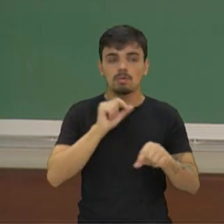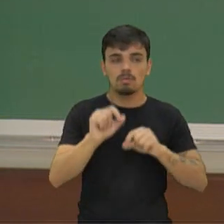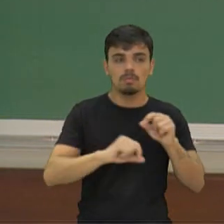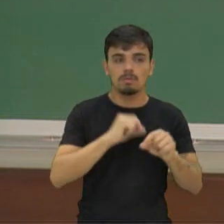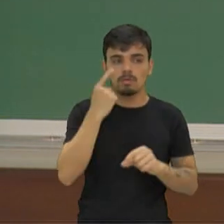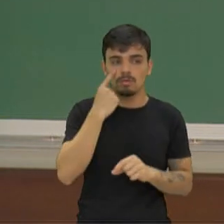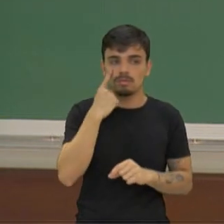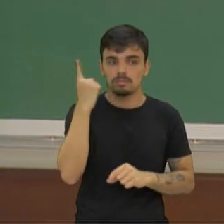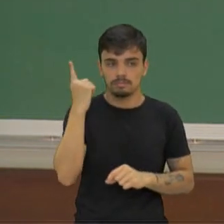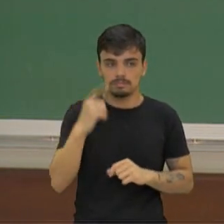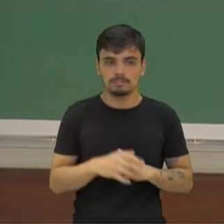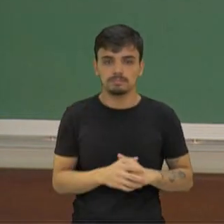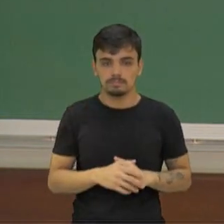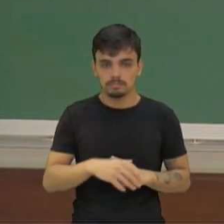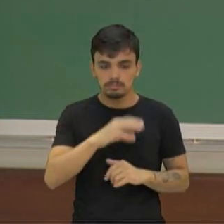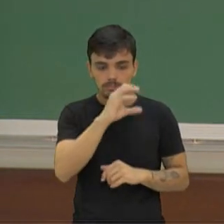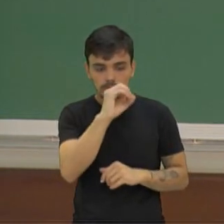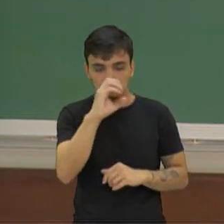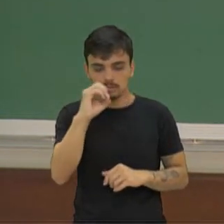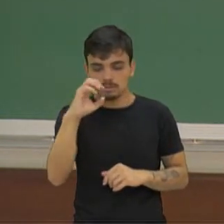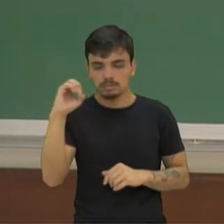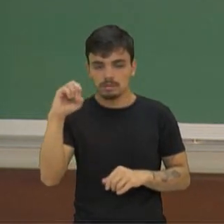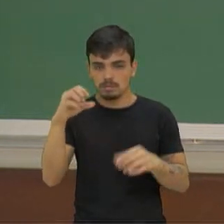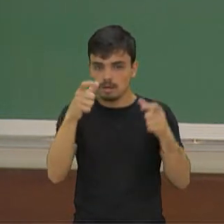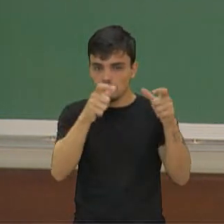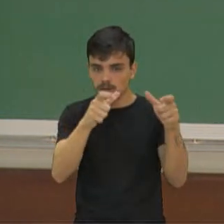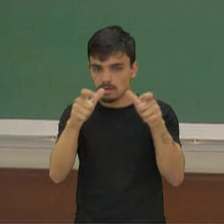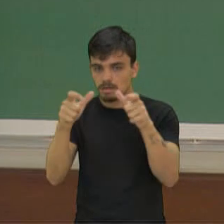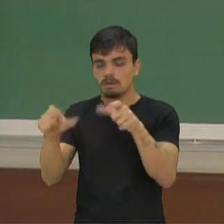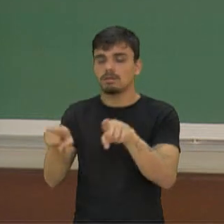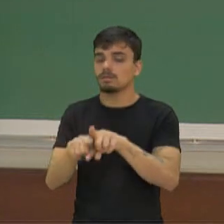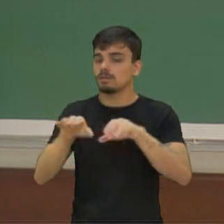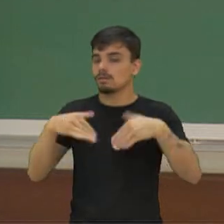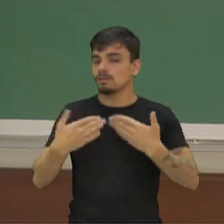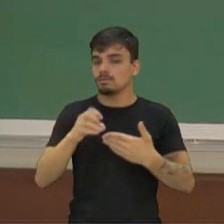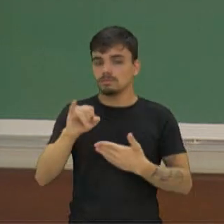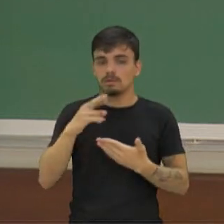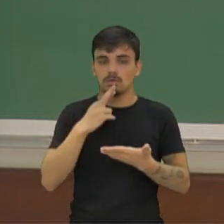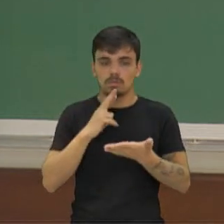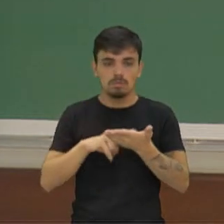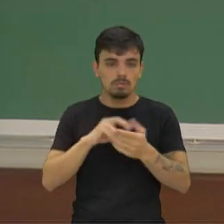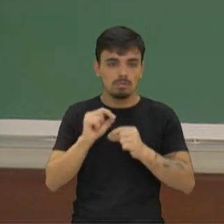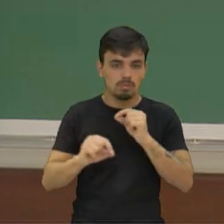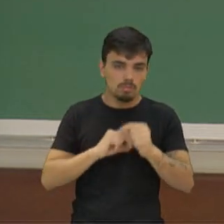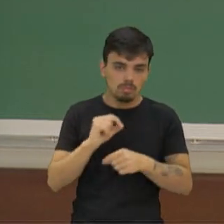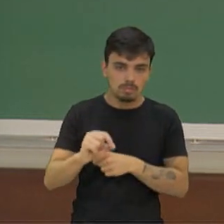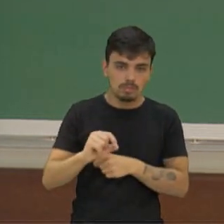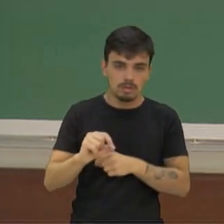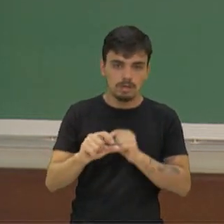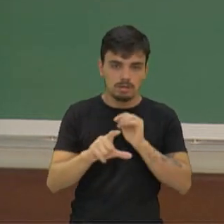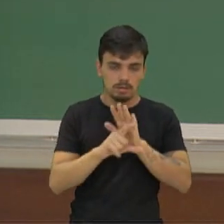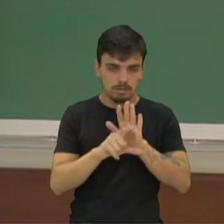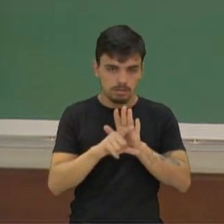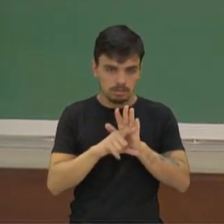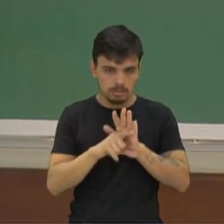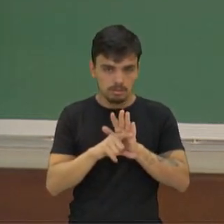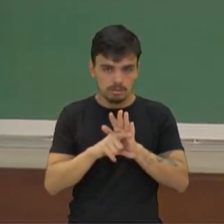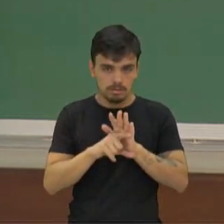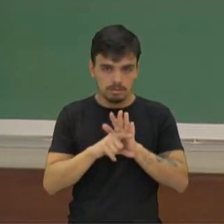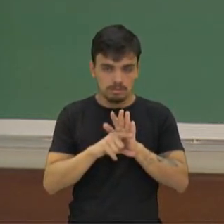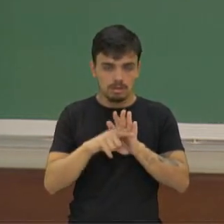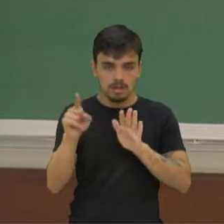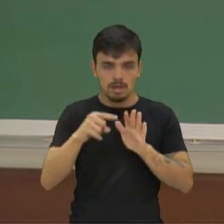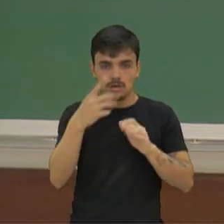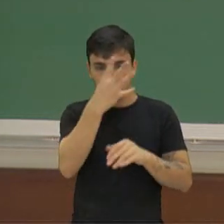40 menos 40. 0. Então, ou seja, se for aplicada a regra de Kirchhoff, nós vamos ver que é 40 volts